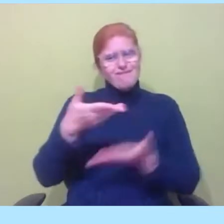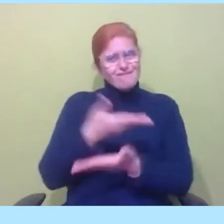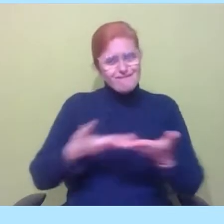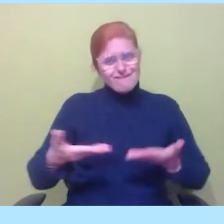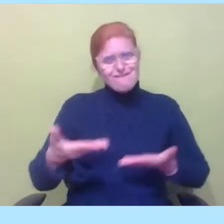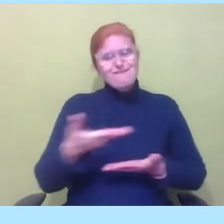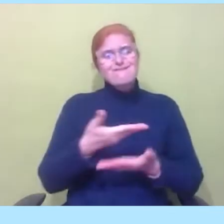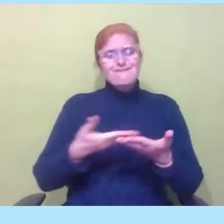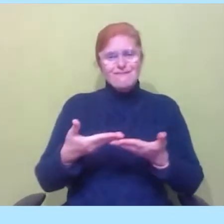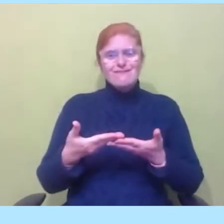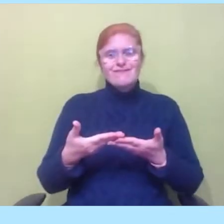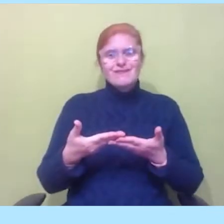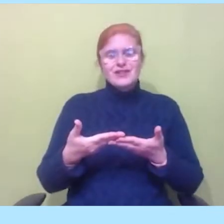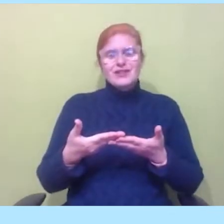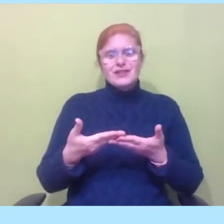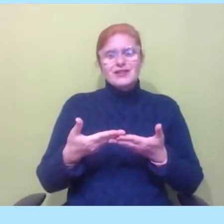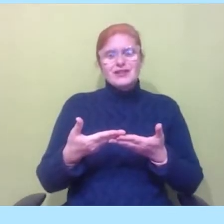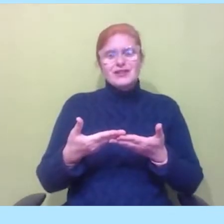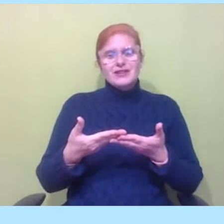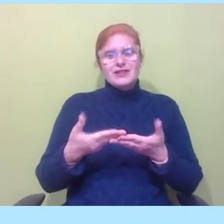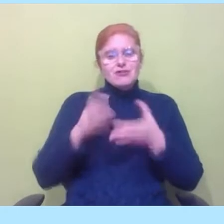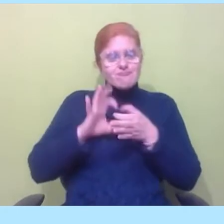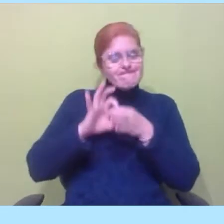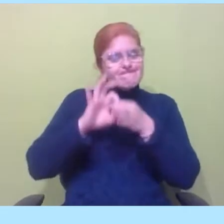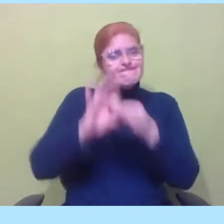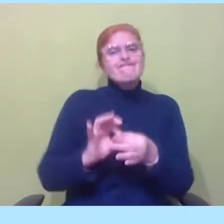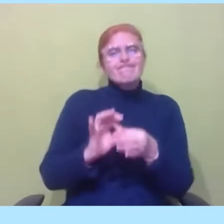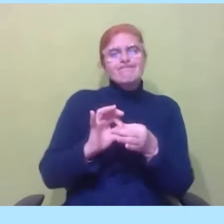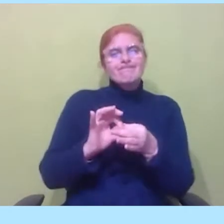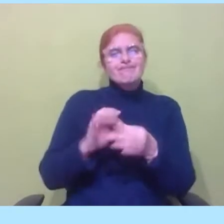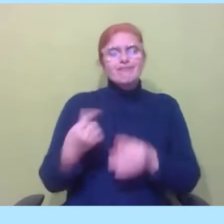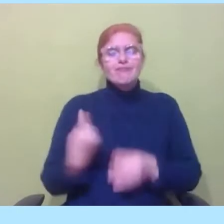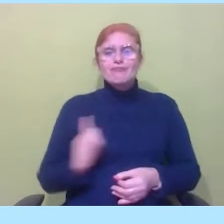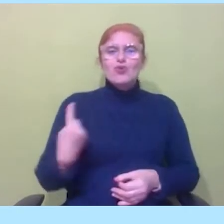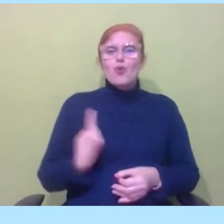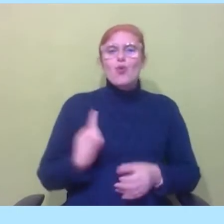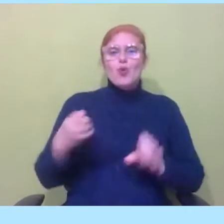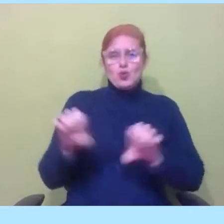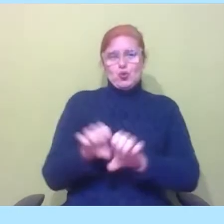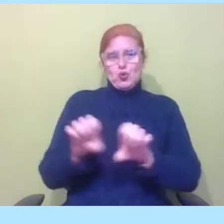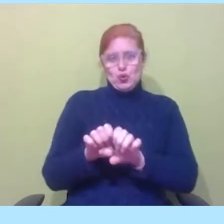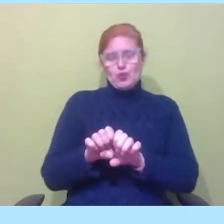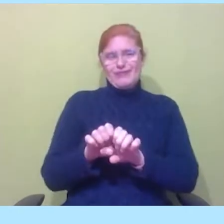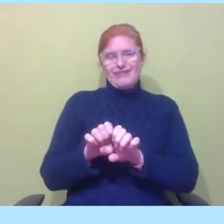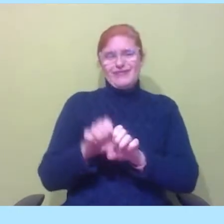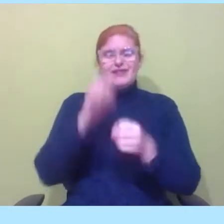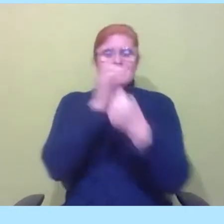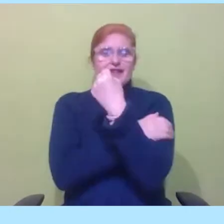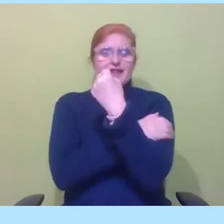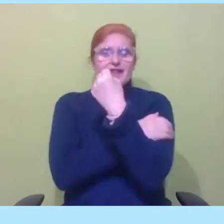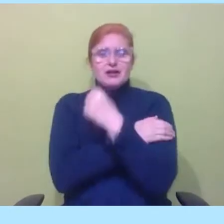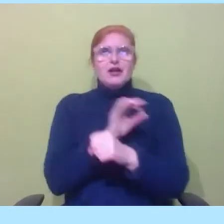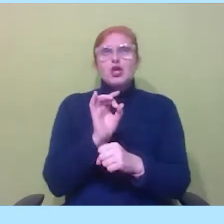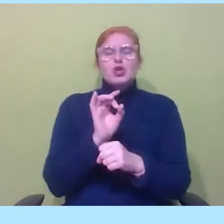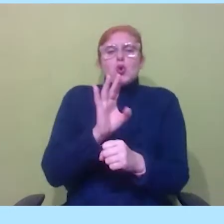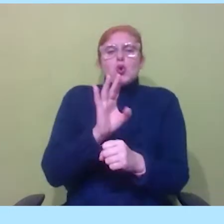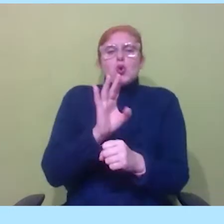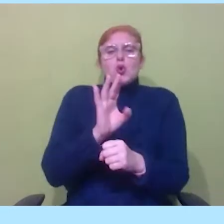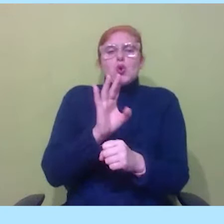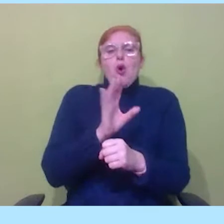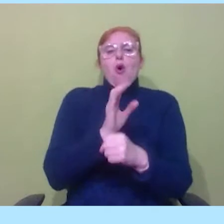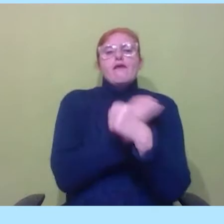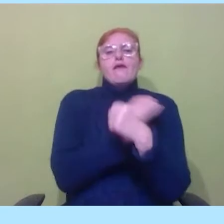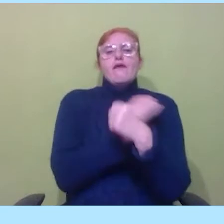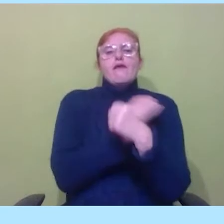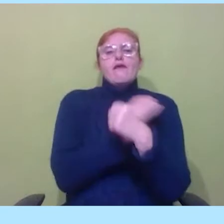um único corpo, uma única estrutura. Não que o feminismo seja único, ele é único nas